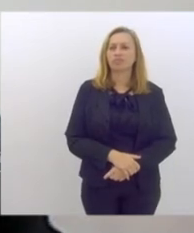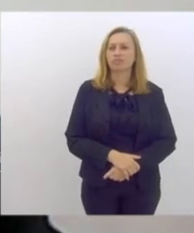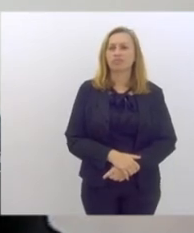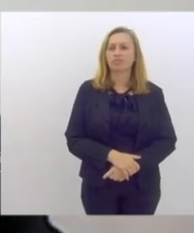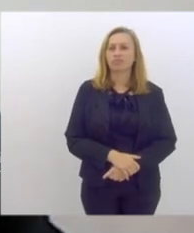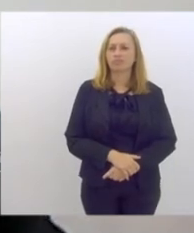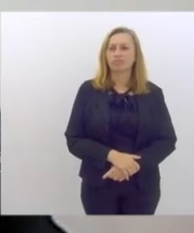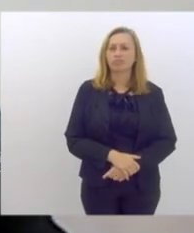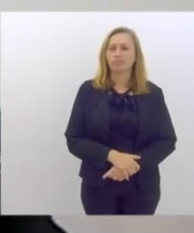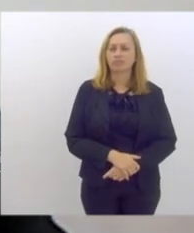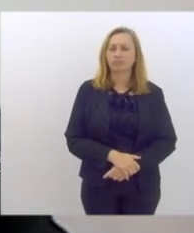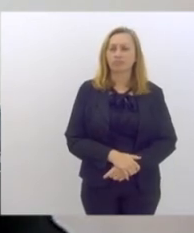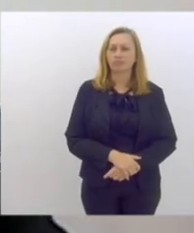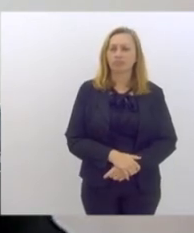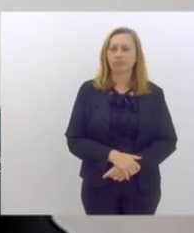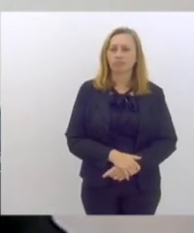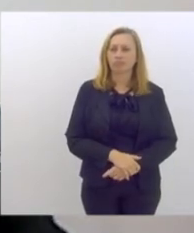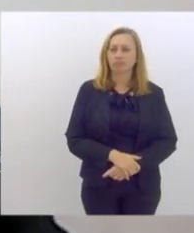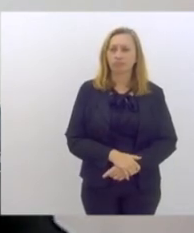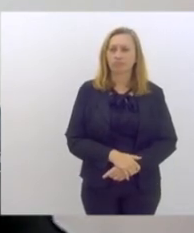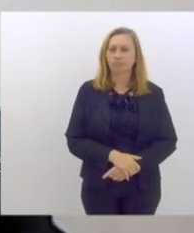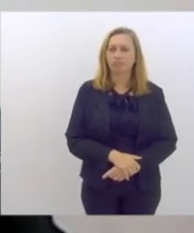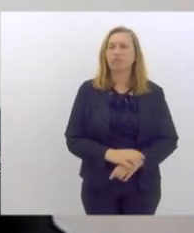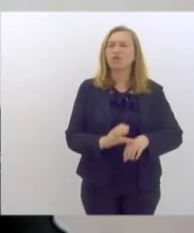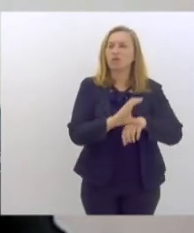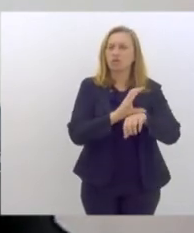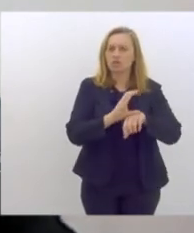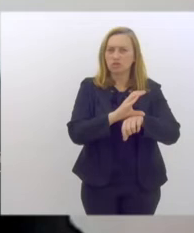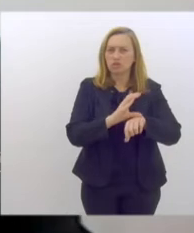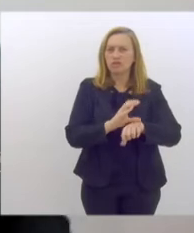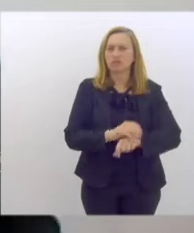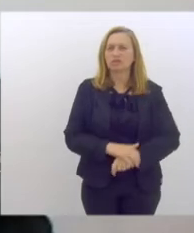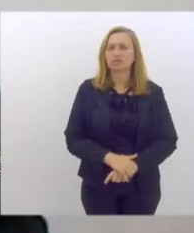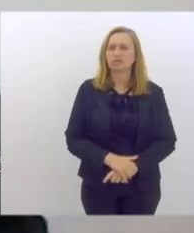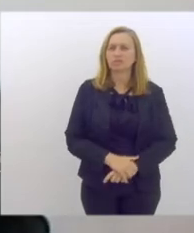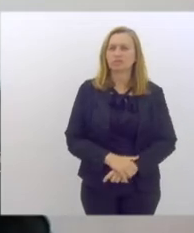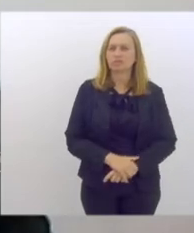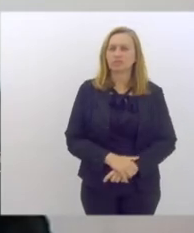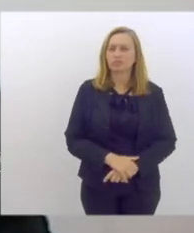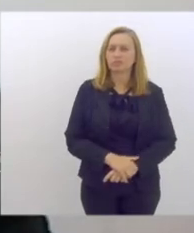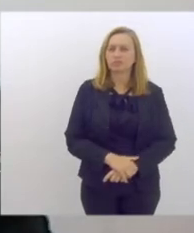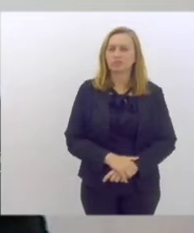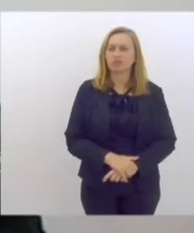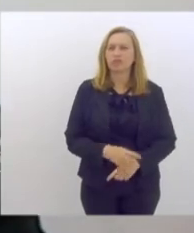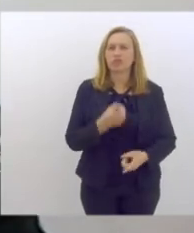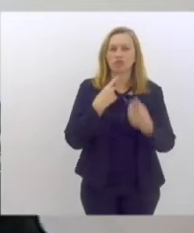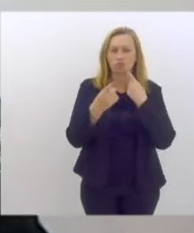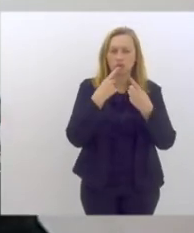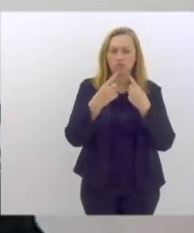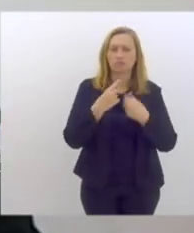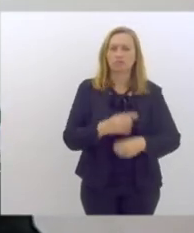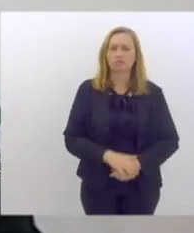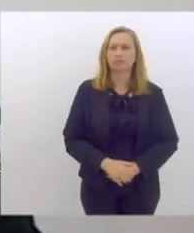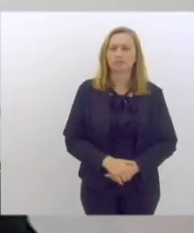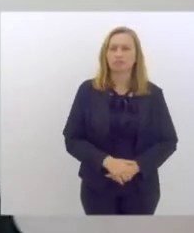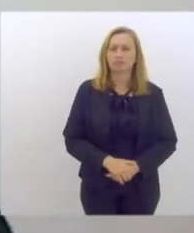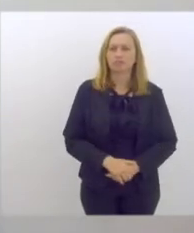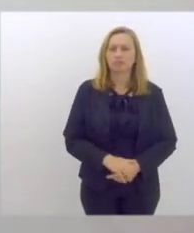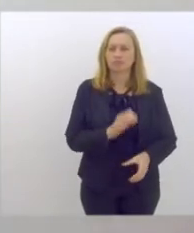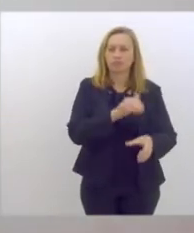o parecer e pela constitucionalidade em discussão